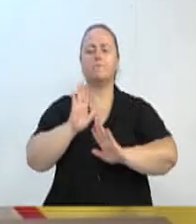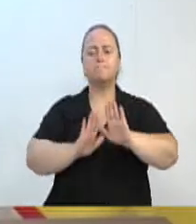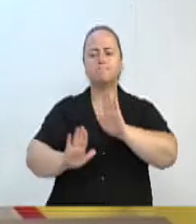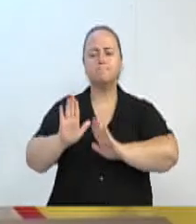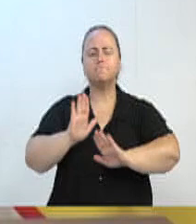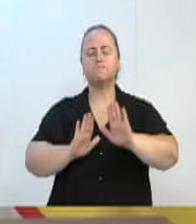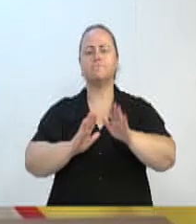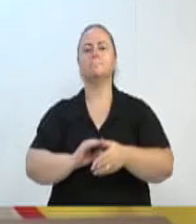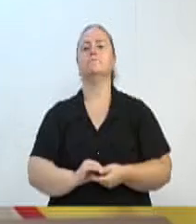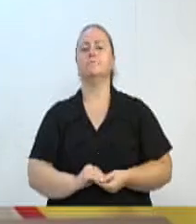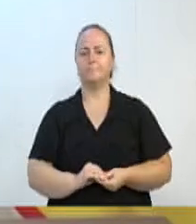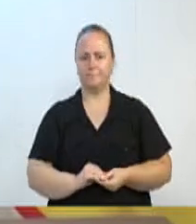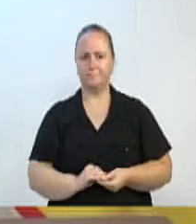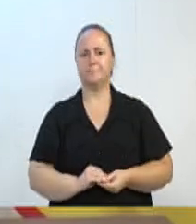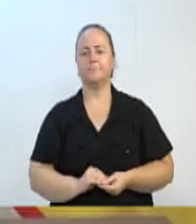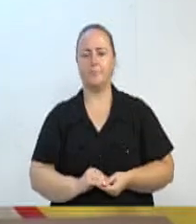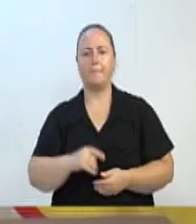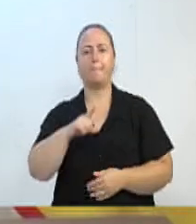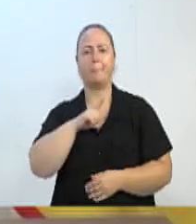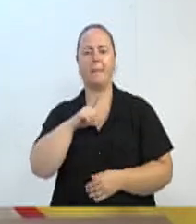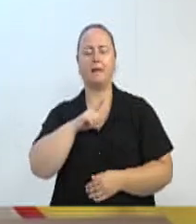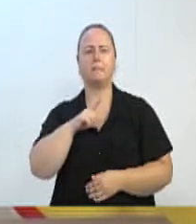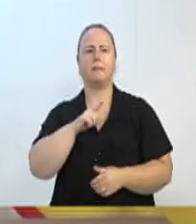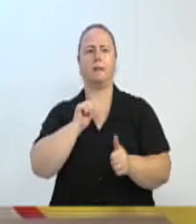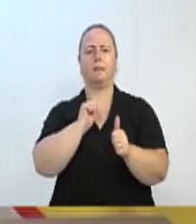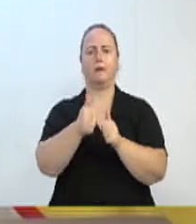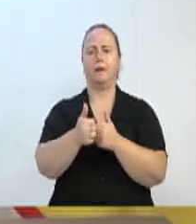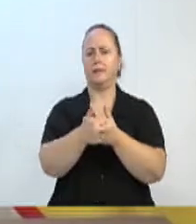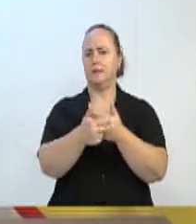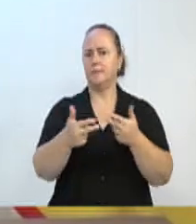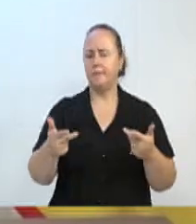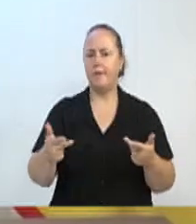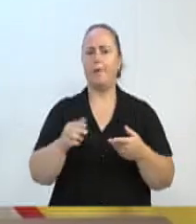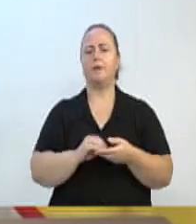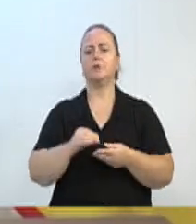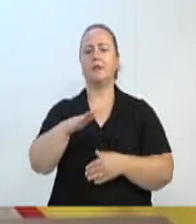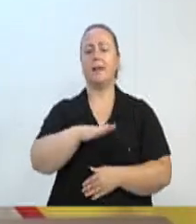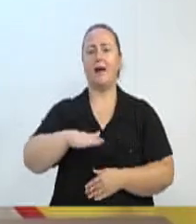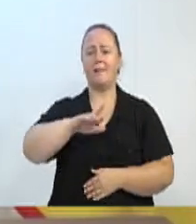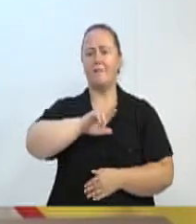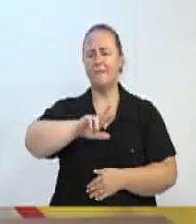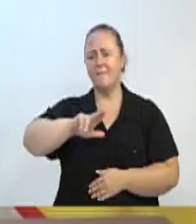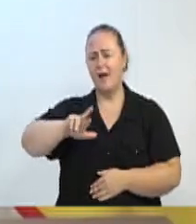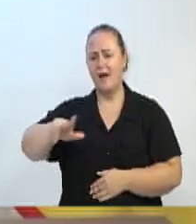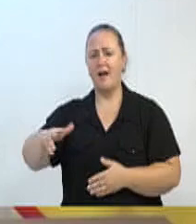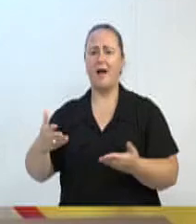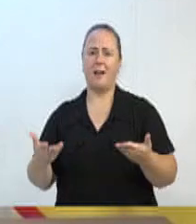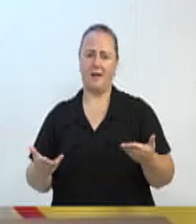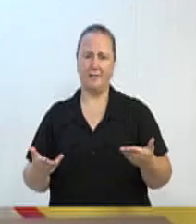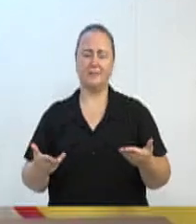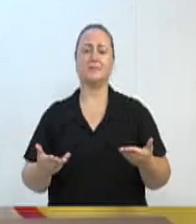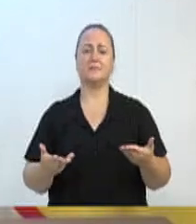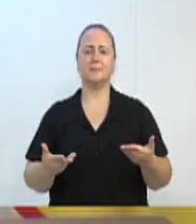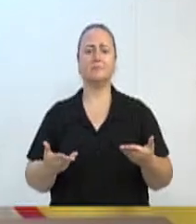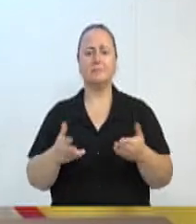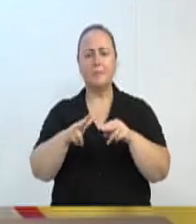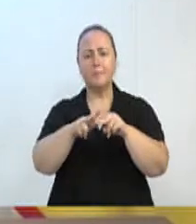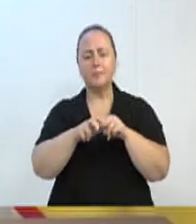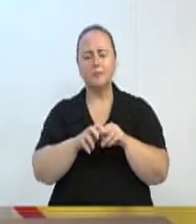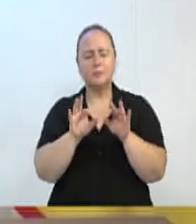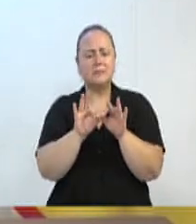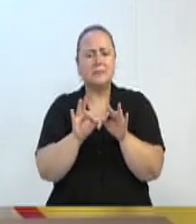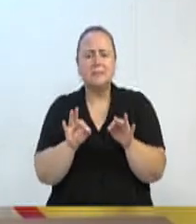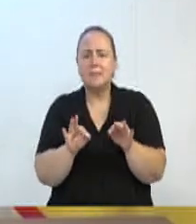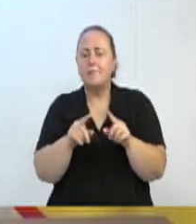nessa área como tem várias possibilidades na parte do esporte em diversas áreas do Acho que são coisas são simples mas que são